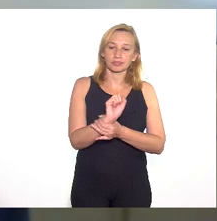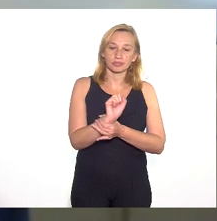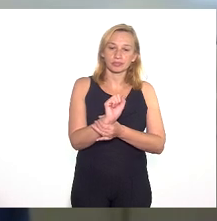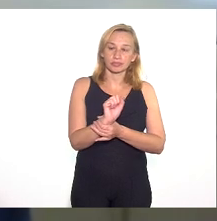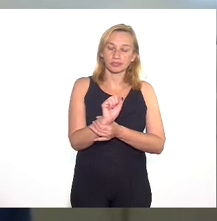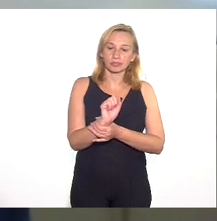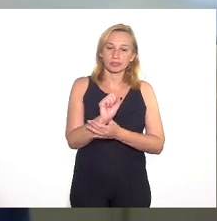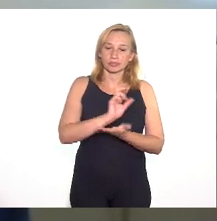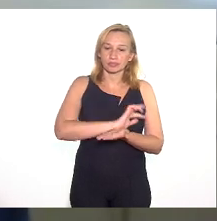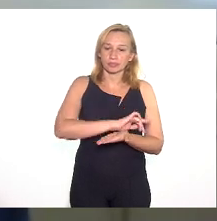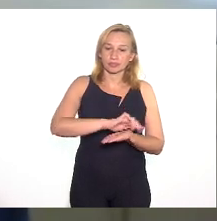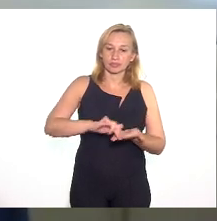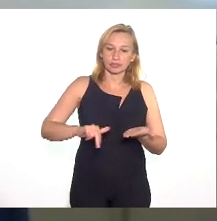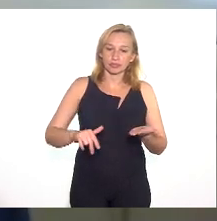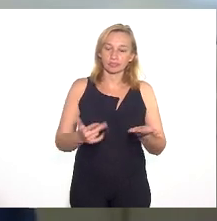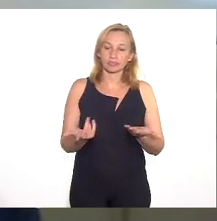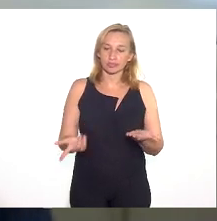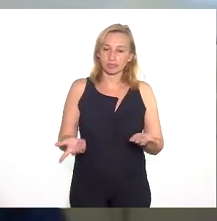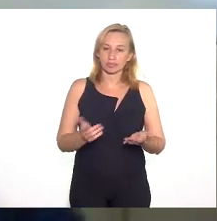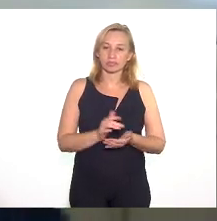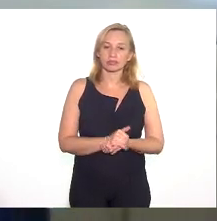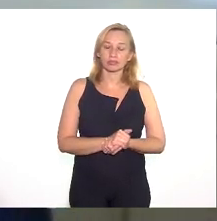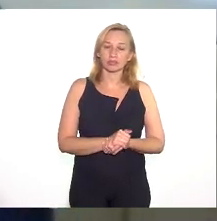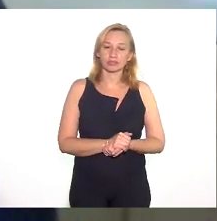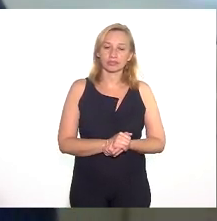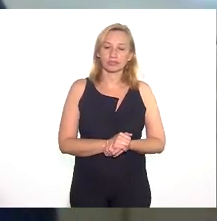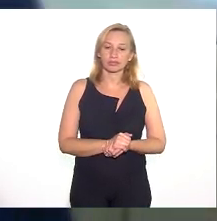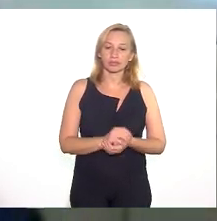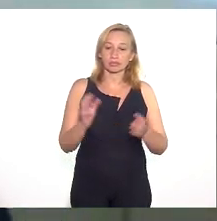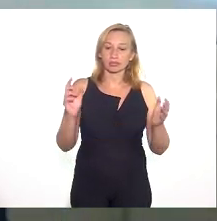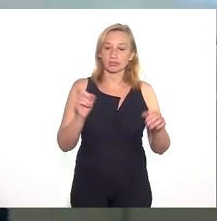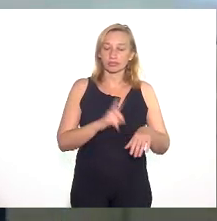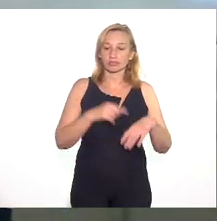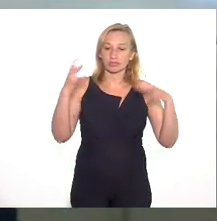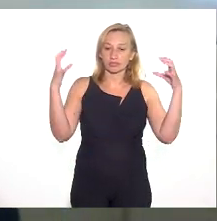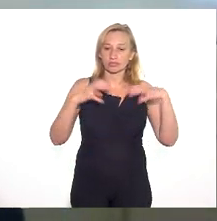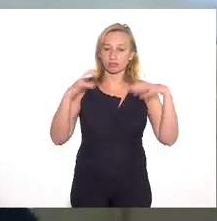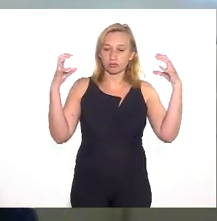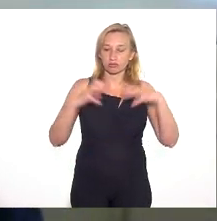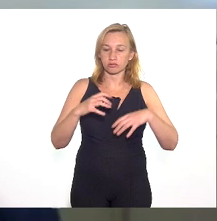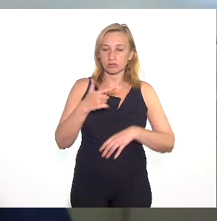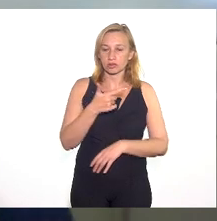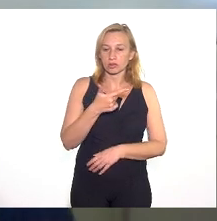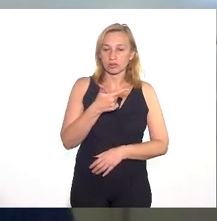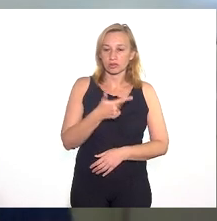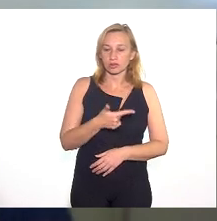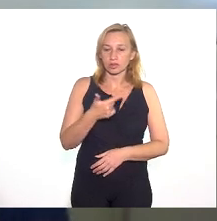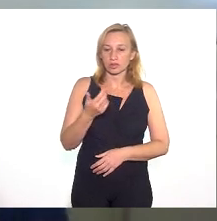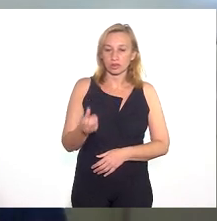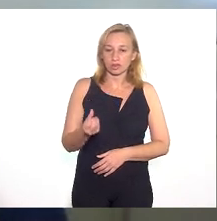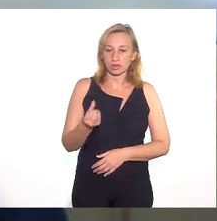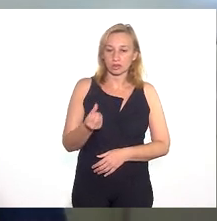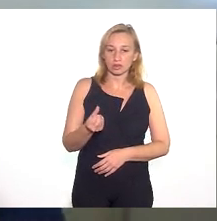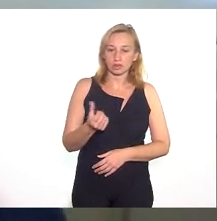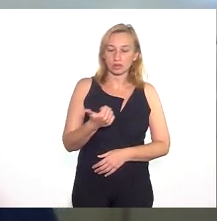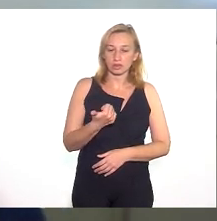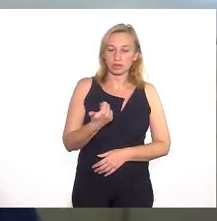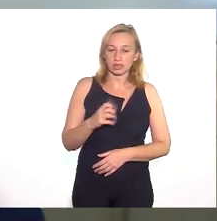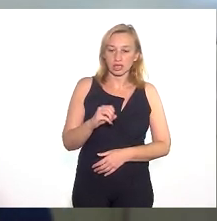para diversos tempos de recorrências de chuvas, como 25, 56 anos e 100